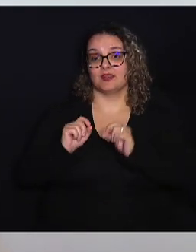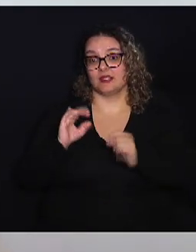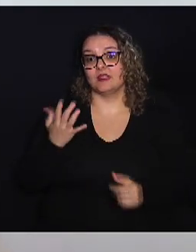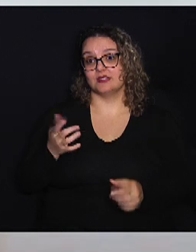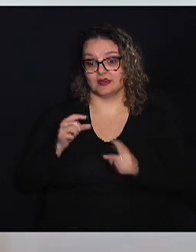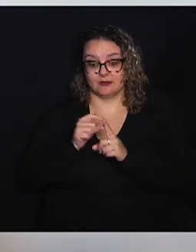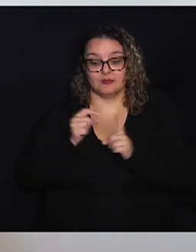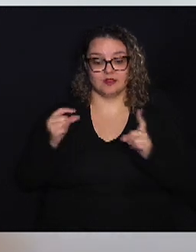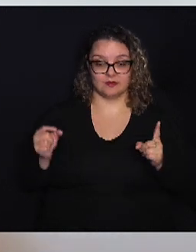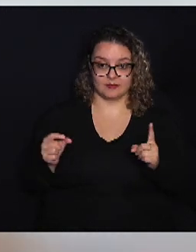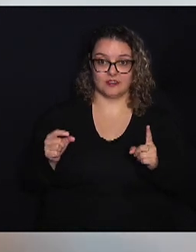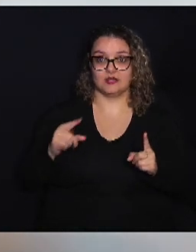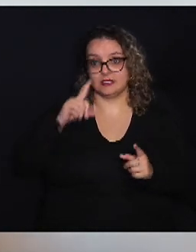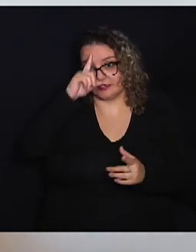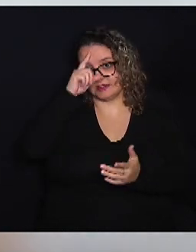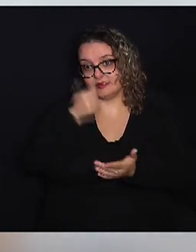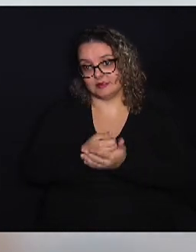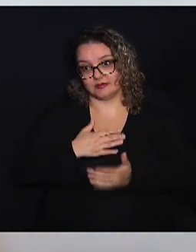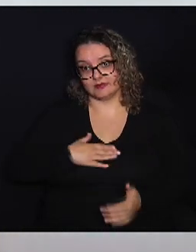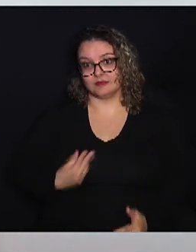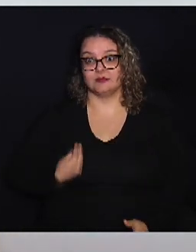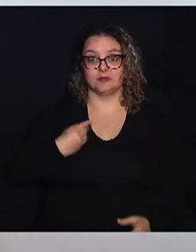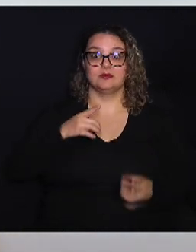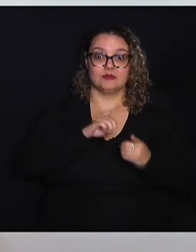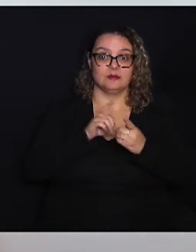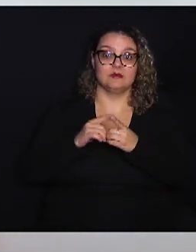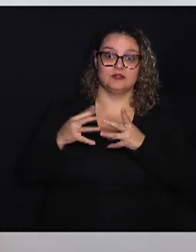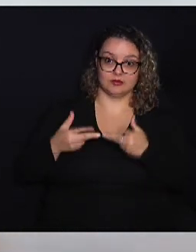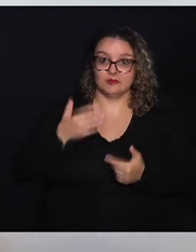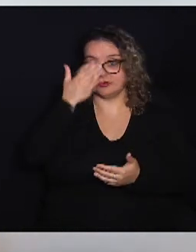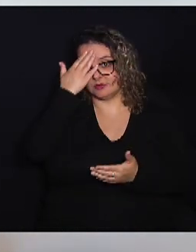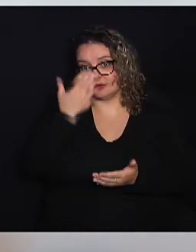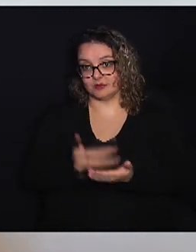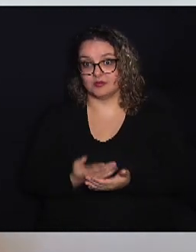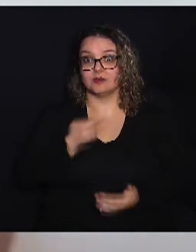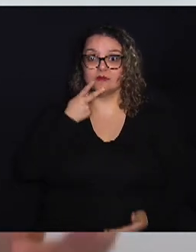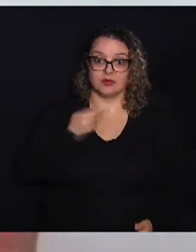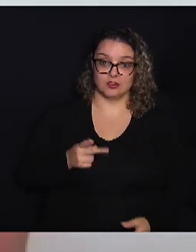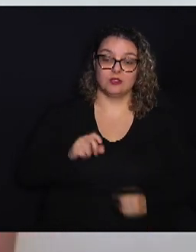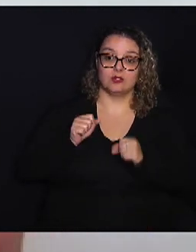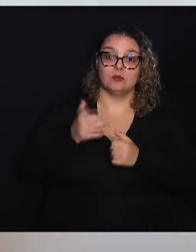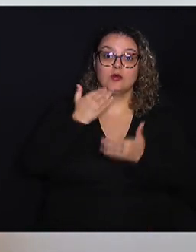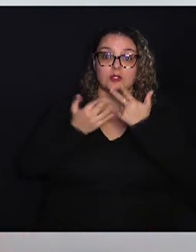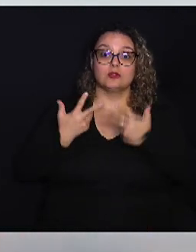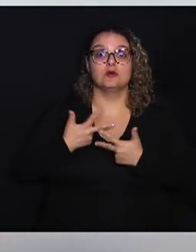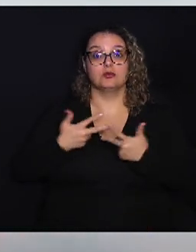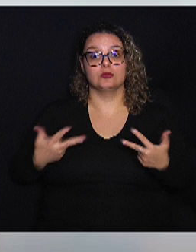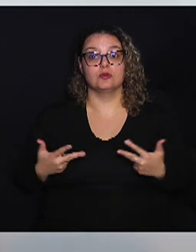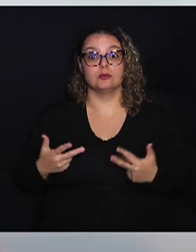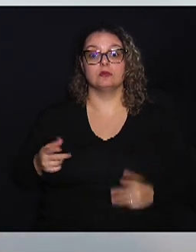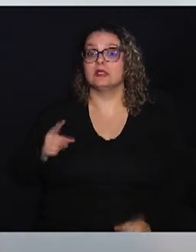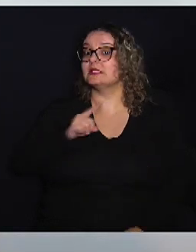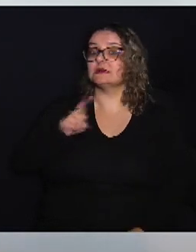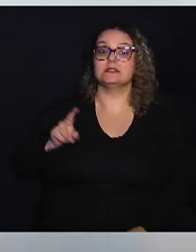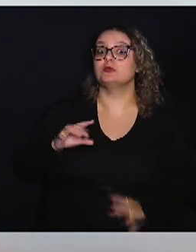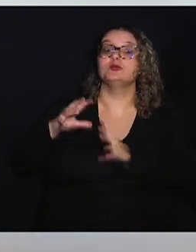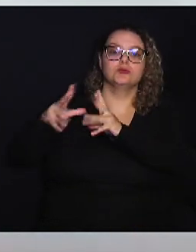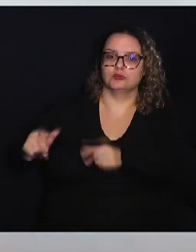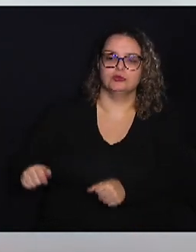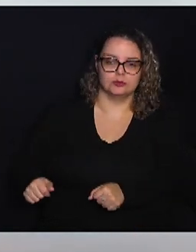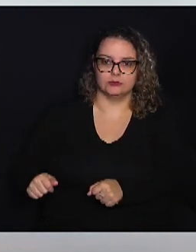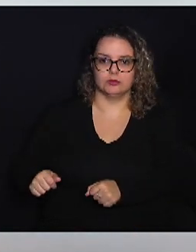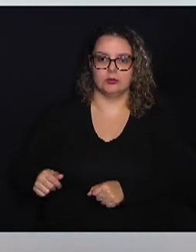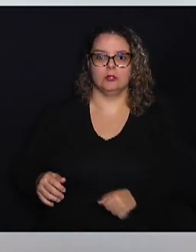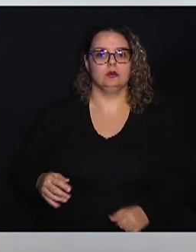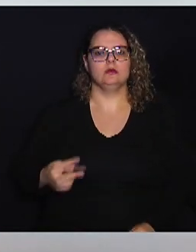frase que define muito da minha vida, do meu atendimento, em tudo que eu acredito, que eu falo que a gente pode comer de tudo, só não tudo. Você não tem que se privar,